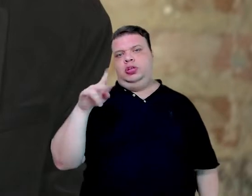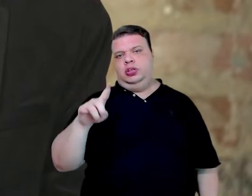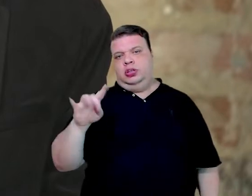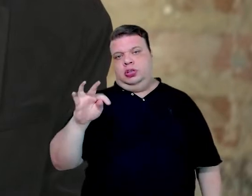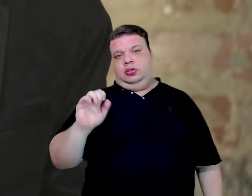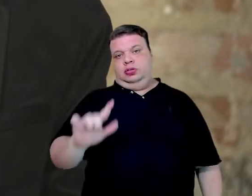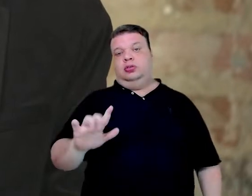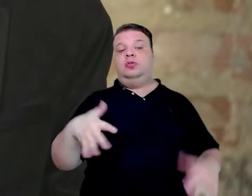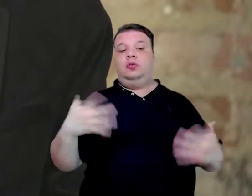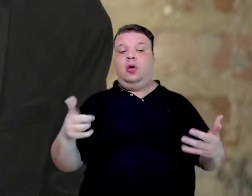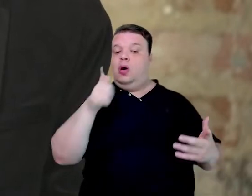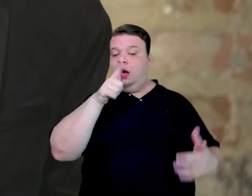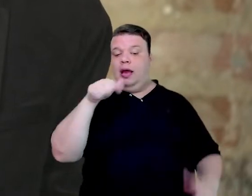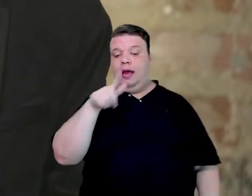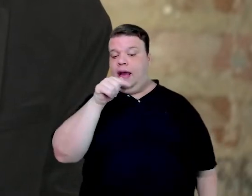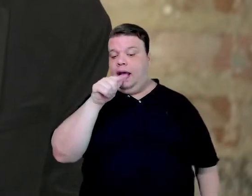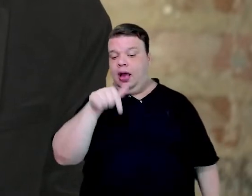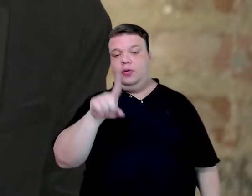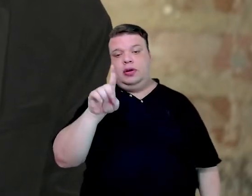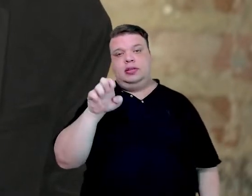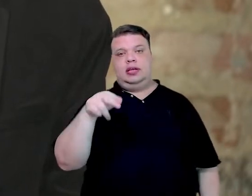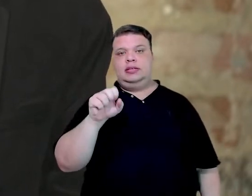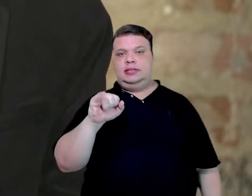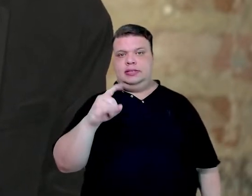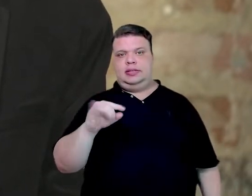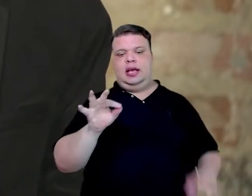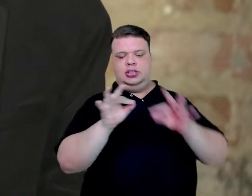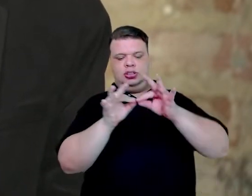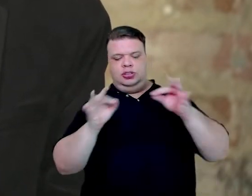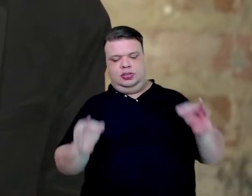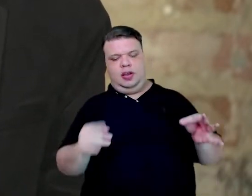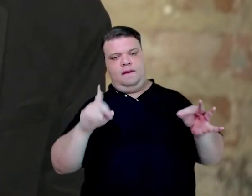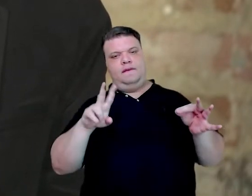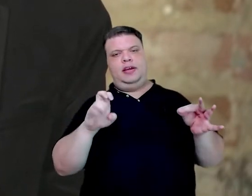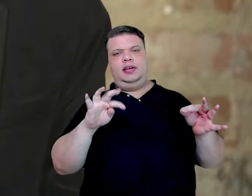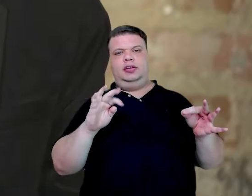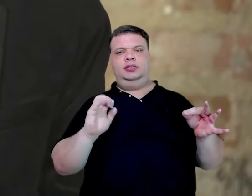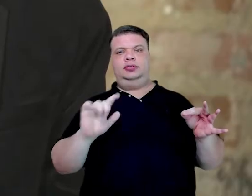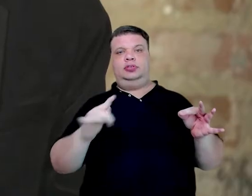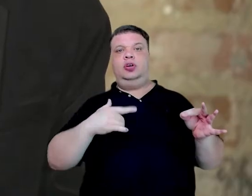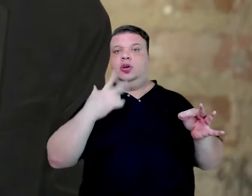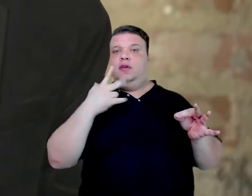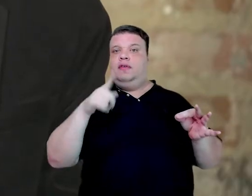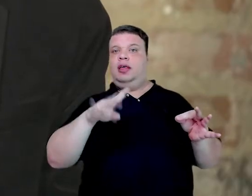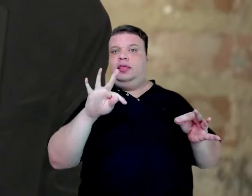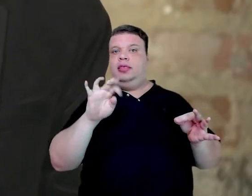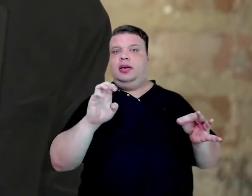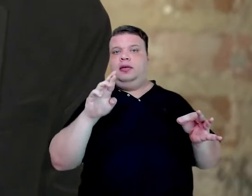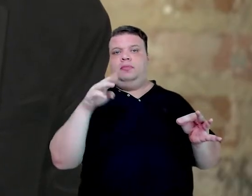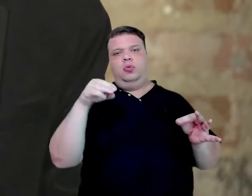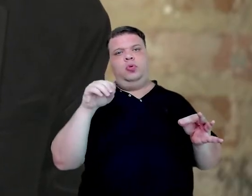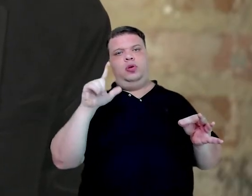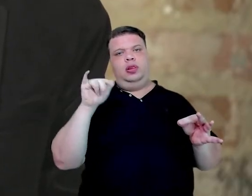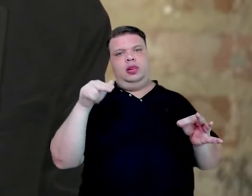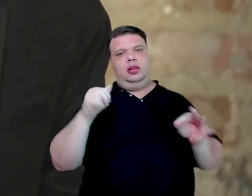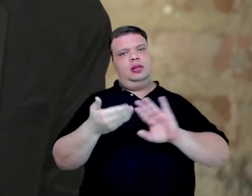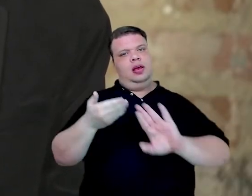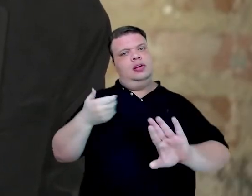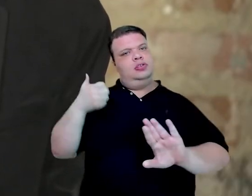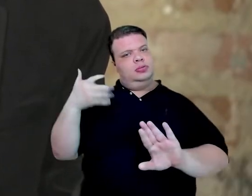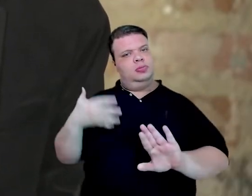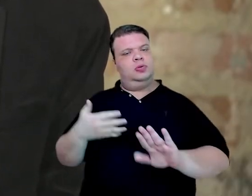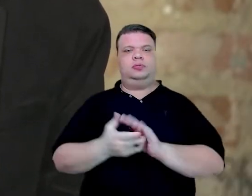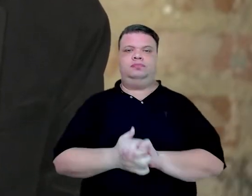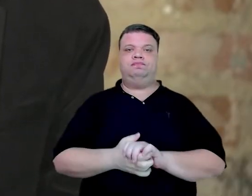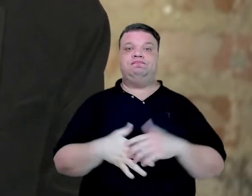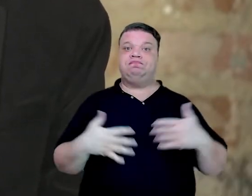movimento são dirigidas pelo vento, ou seja, circulação horizontal, ou mesmo pela densidade da água,